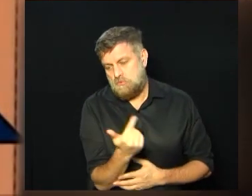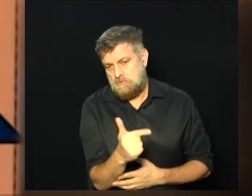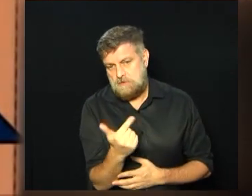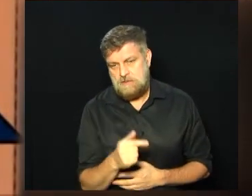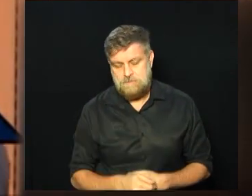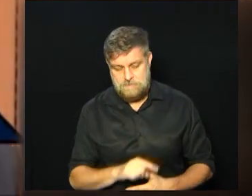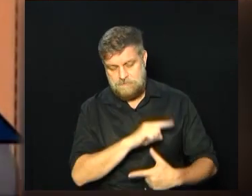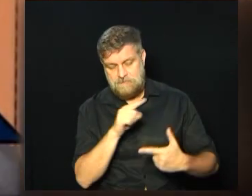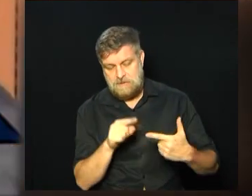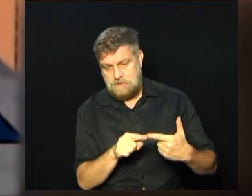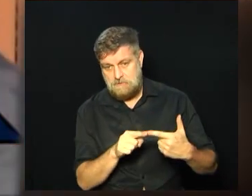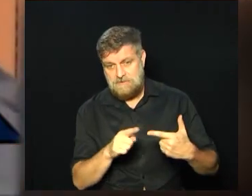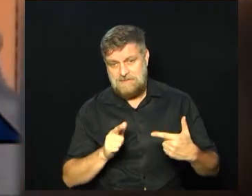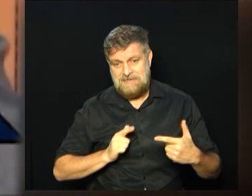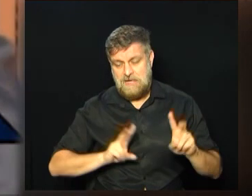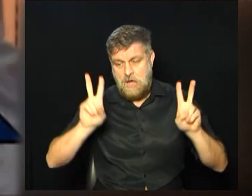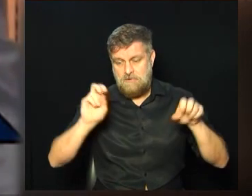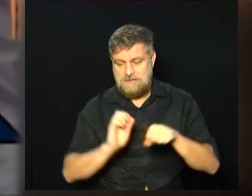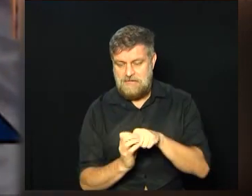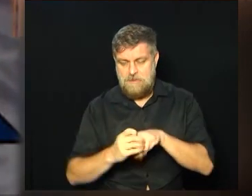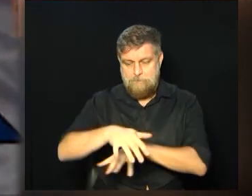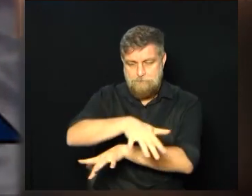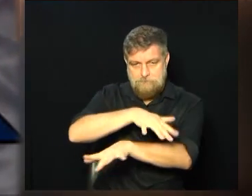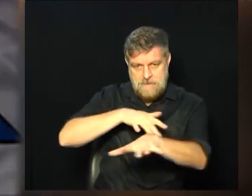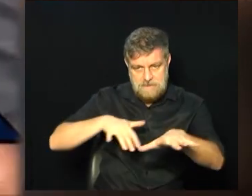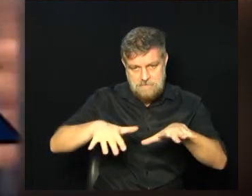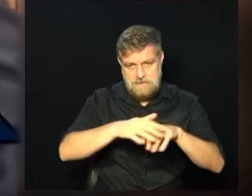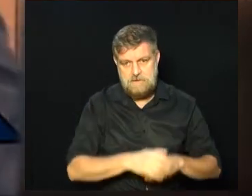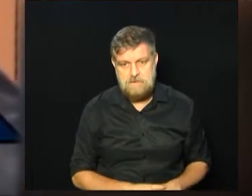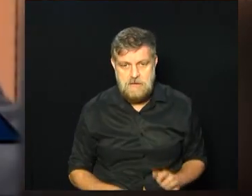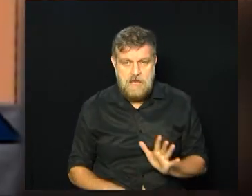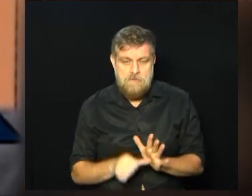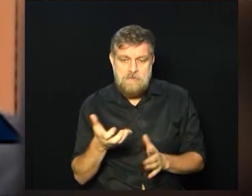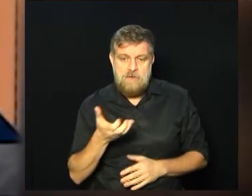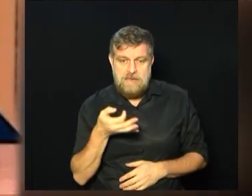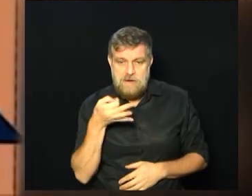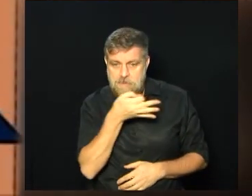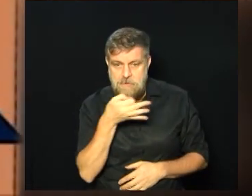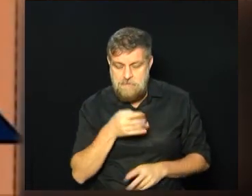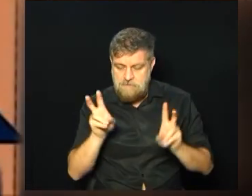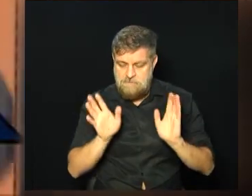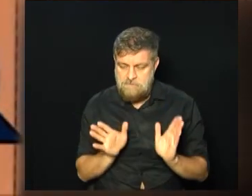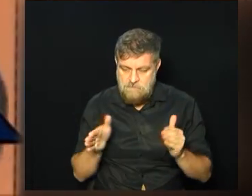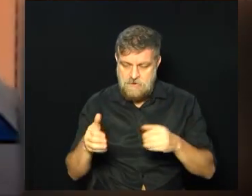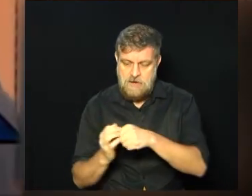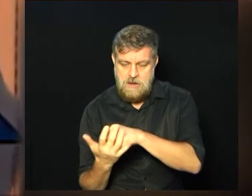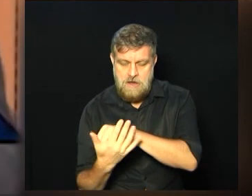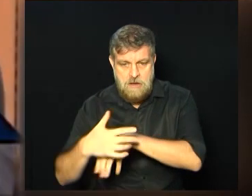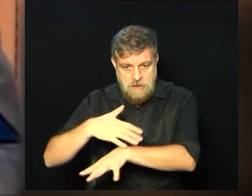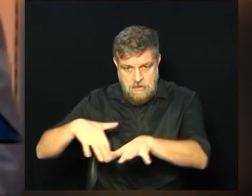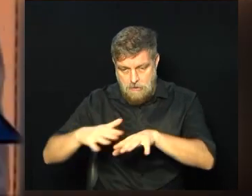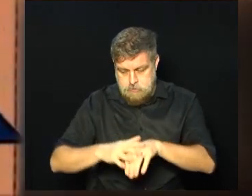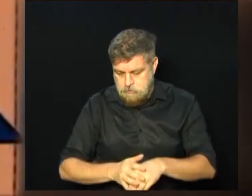e, segundo, a questão da pandemia. Primeiro eu quero falar da pandemia, porque parece que